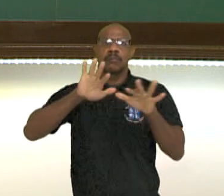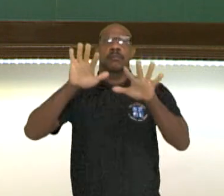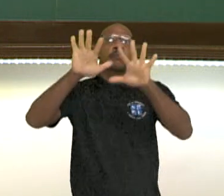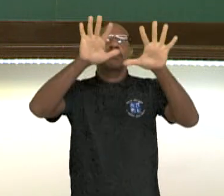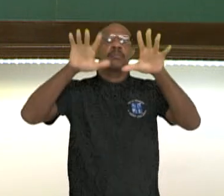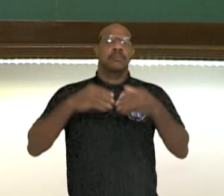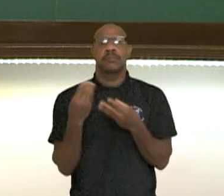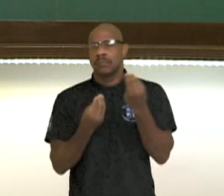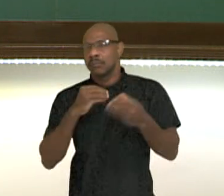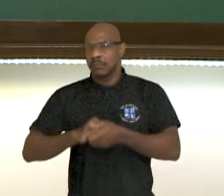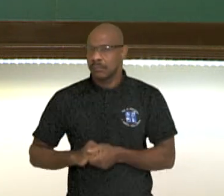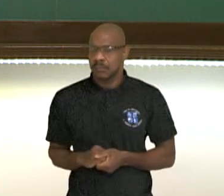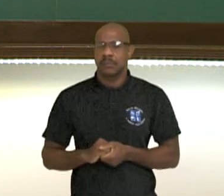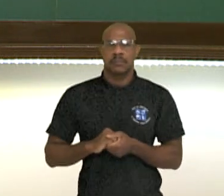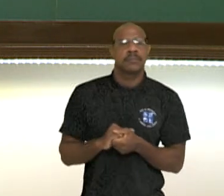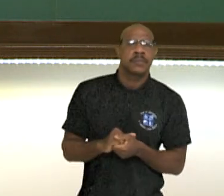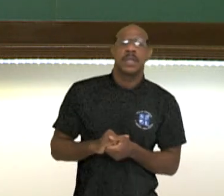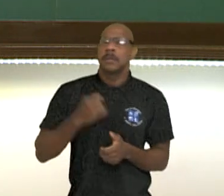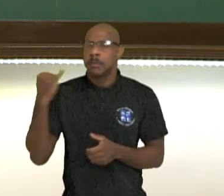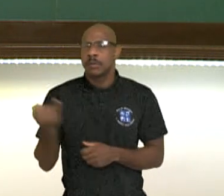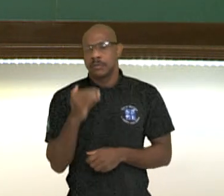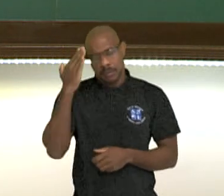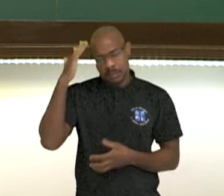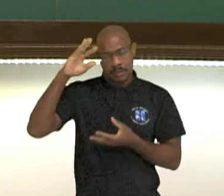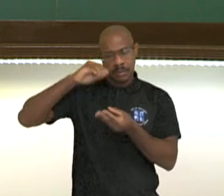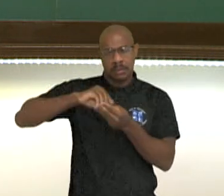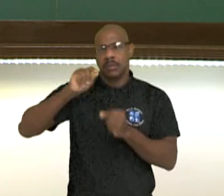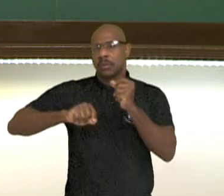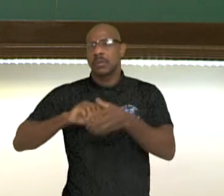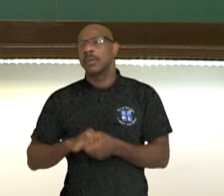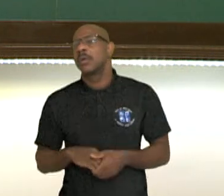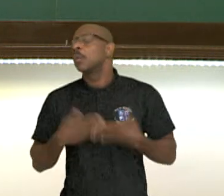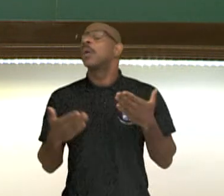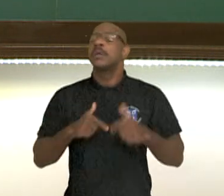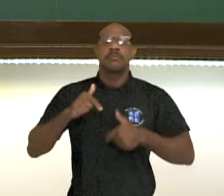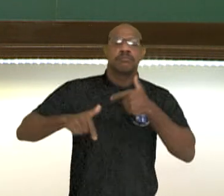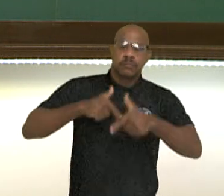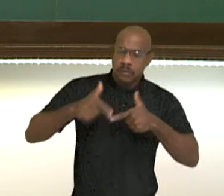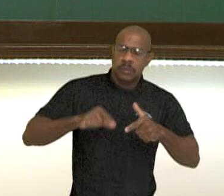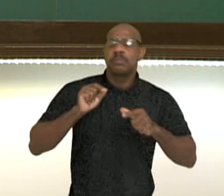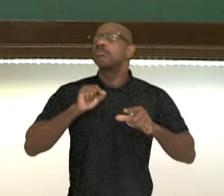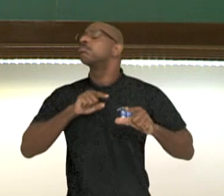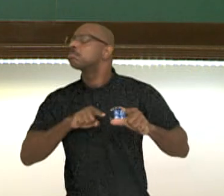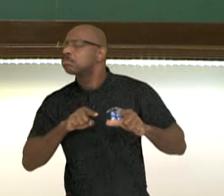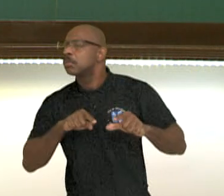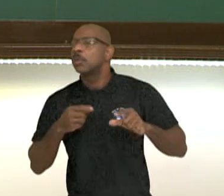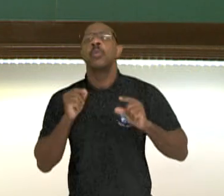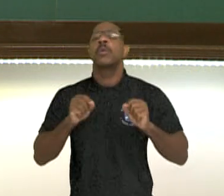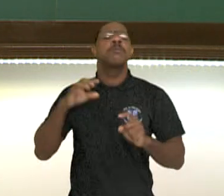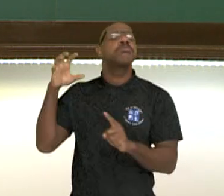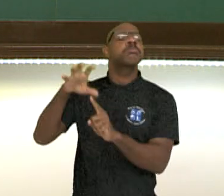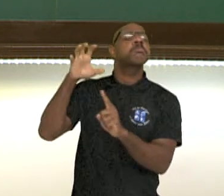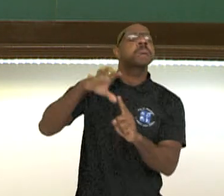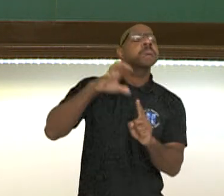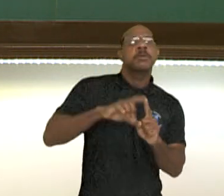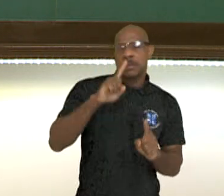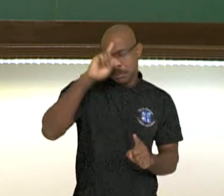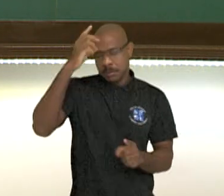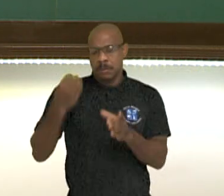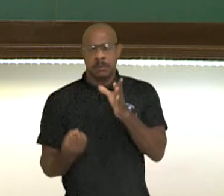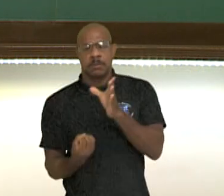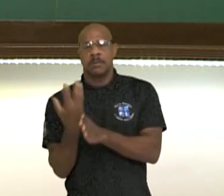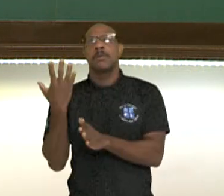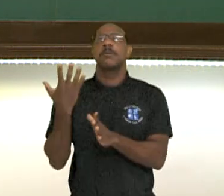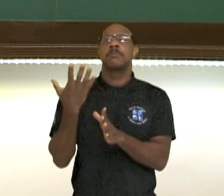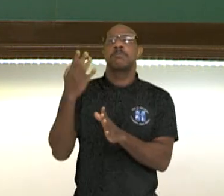brasileiro. Importantíssimo entender o que são essas atividades e como elas influenciaram nessa ideia da formação